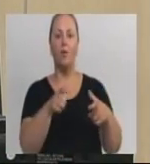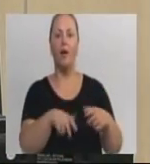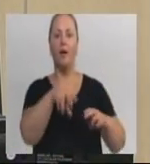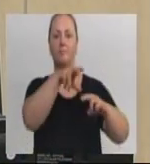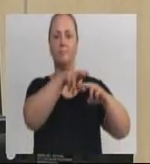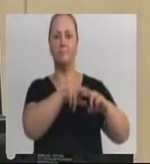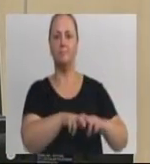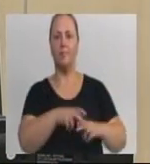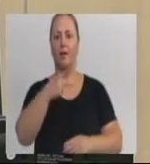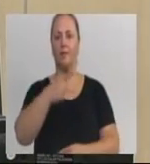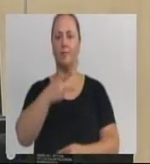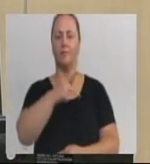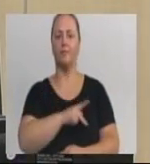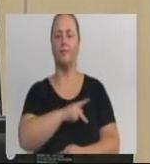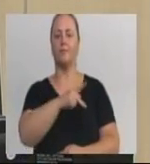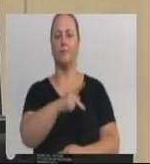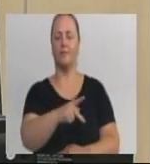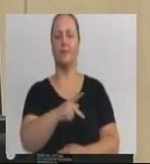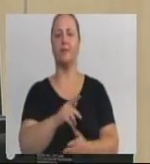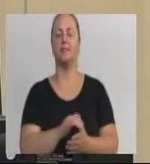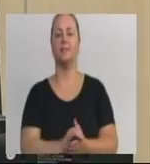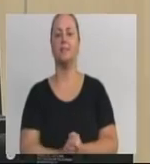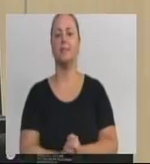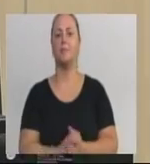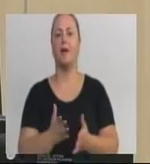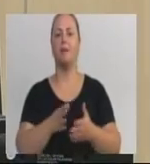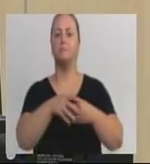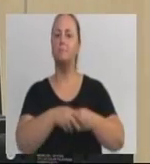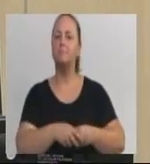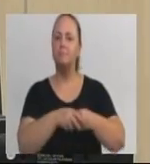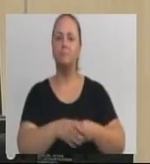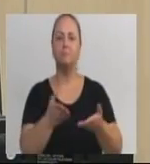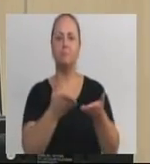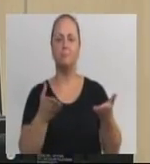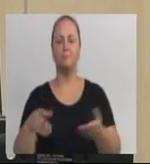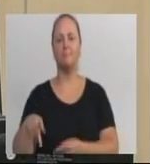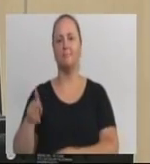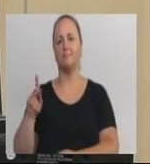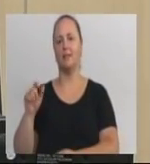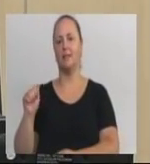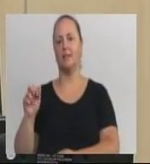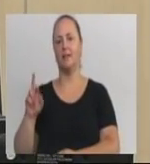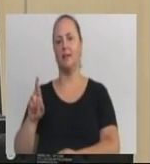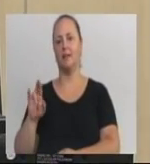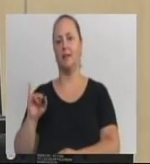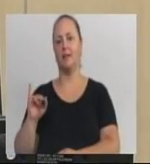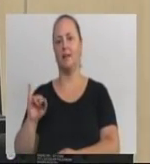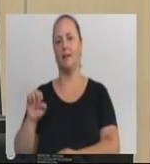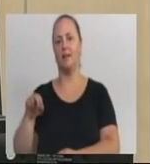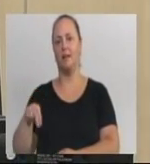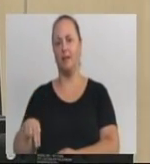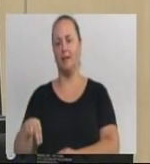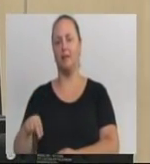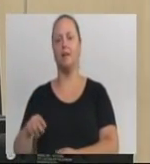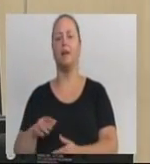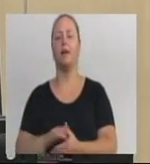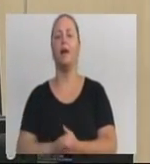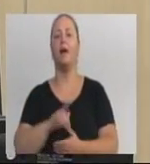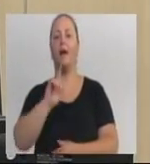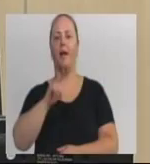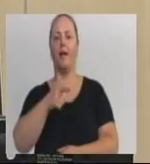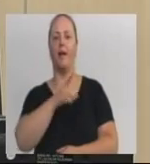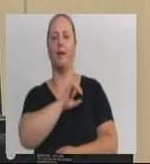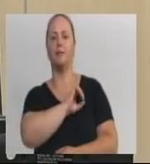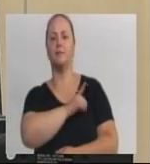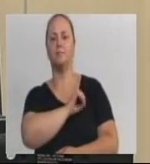nosso vice-presidente. Então, eu quero cumprimentar e convidar a senhora Karen Rezende, delegada eleita para a etapa estadual da Conferência das